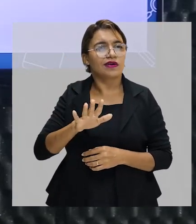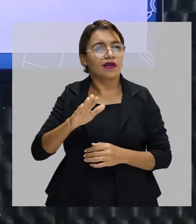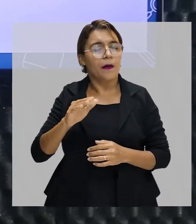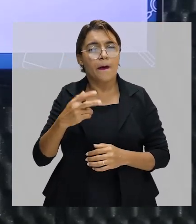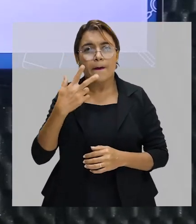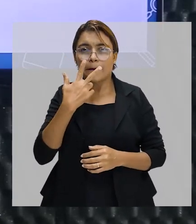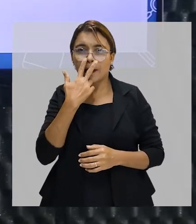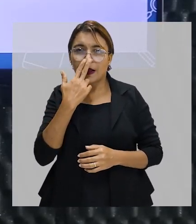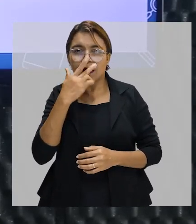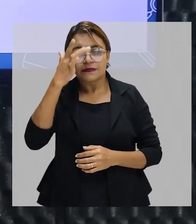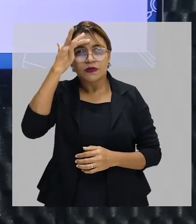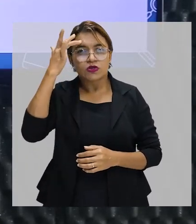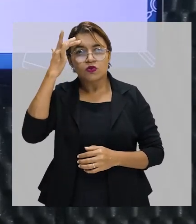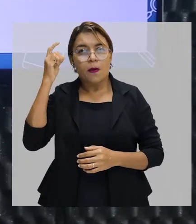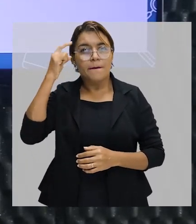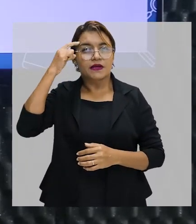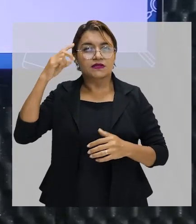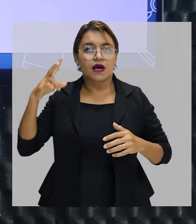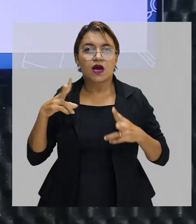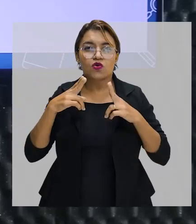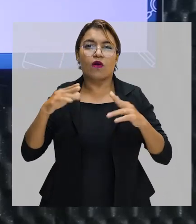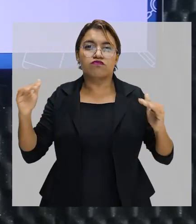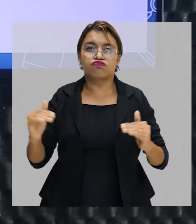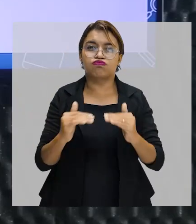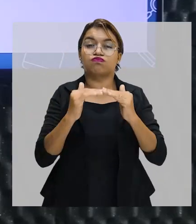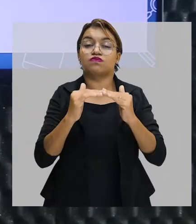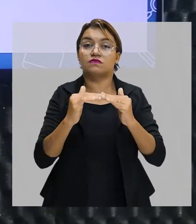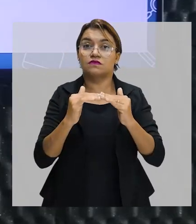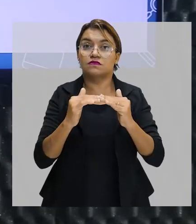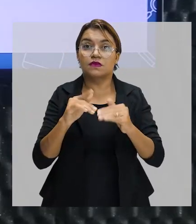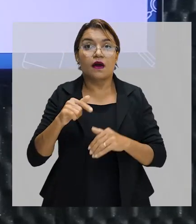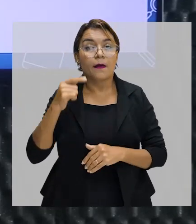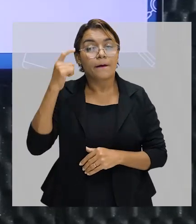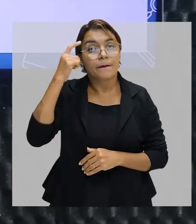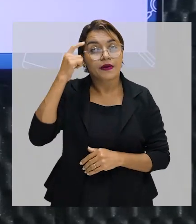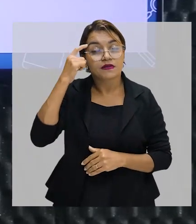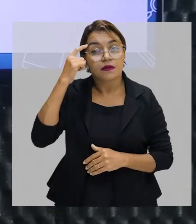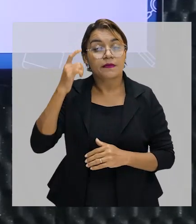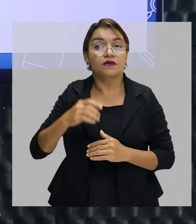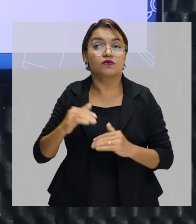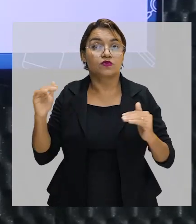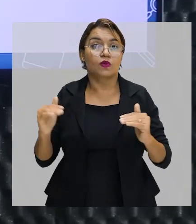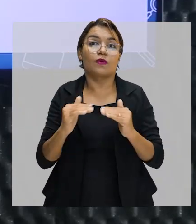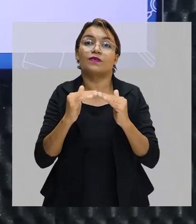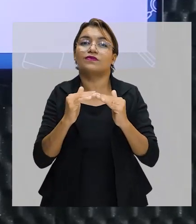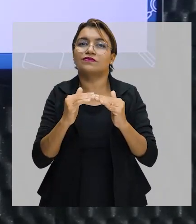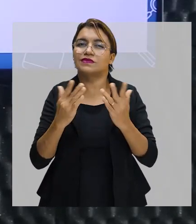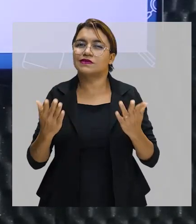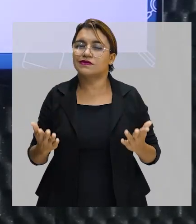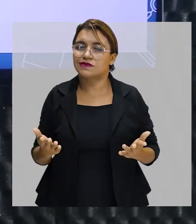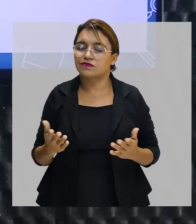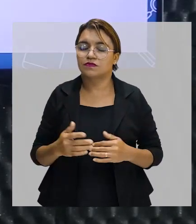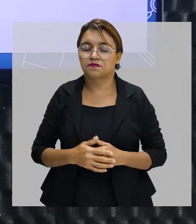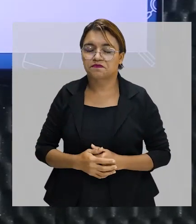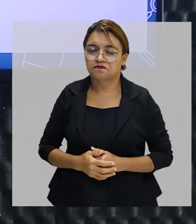jeito. Entendeu? Isso é um pensamento que a gente chama de senso comum.